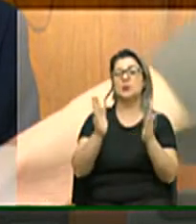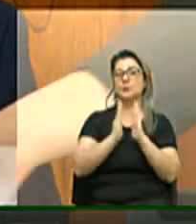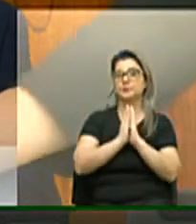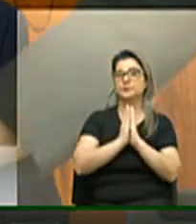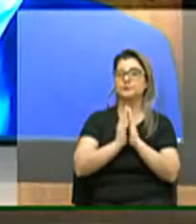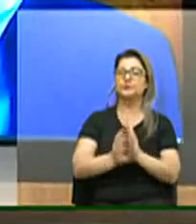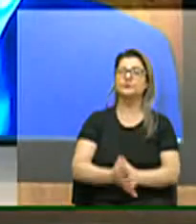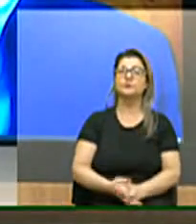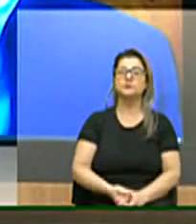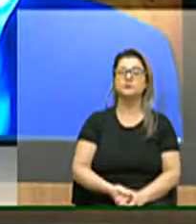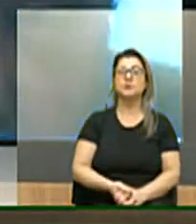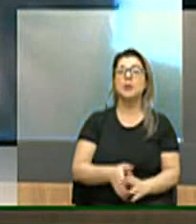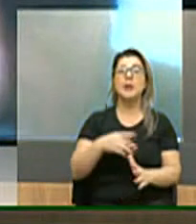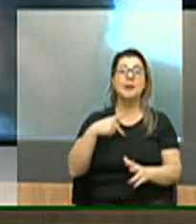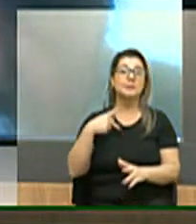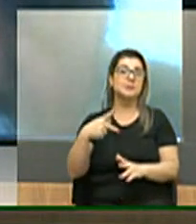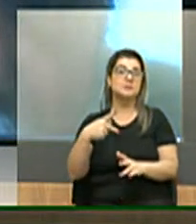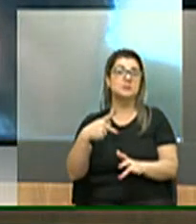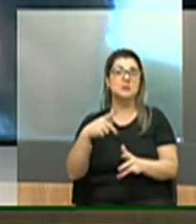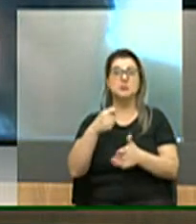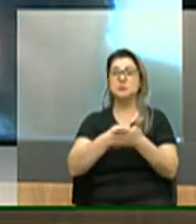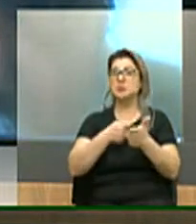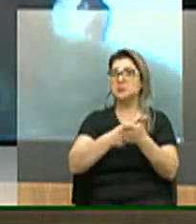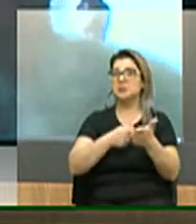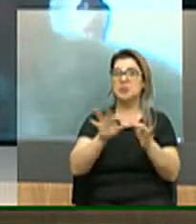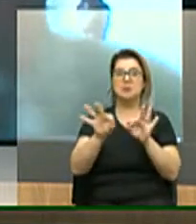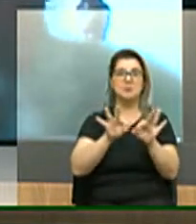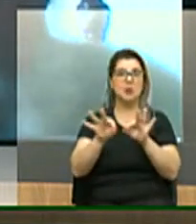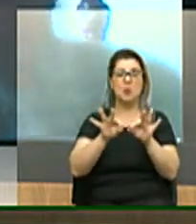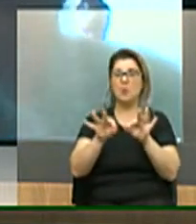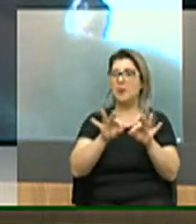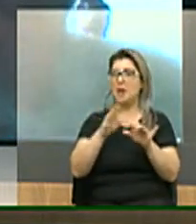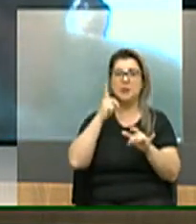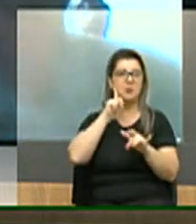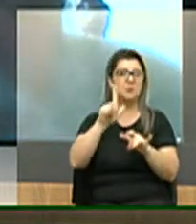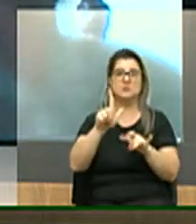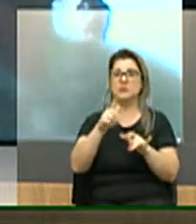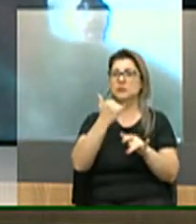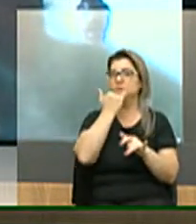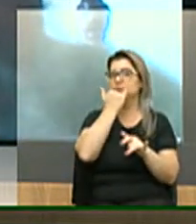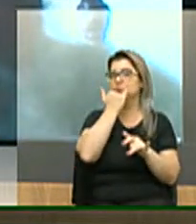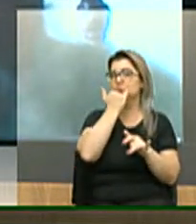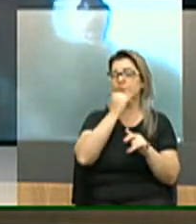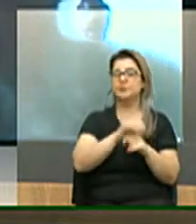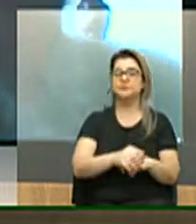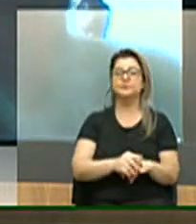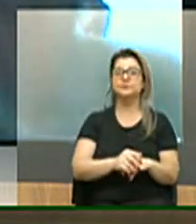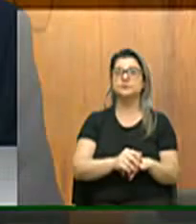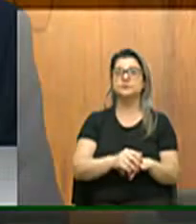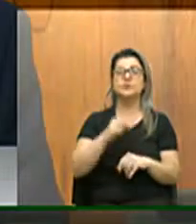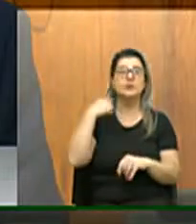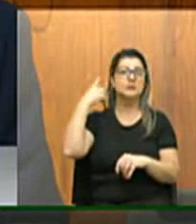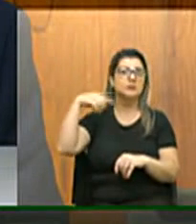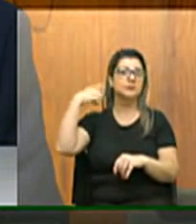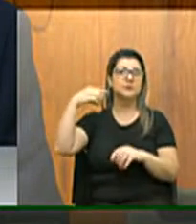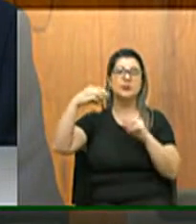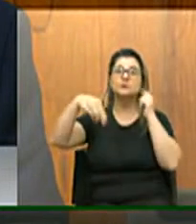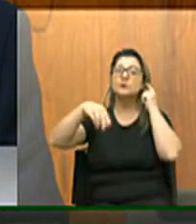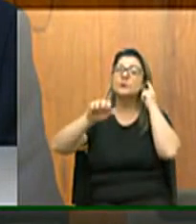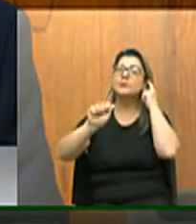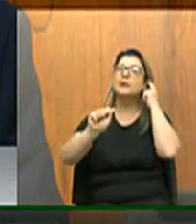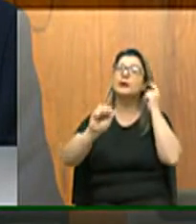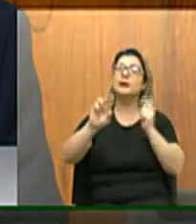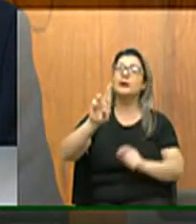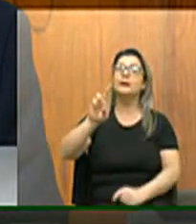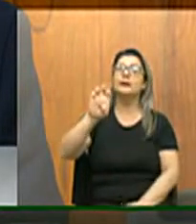tentei, presidente, eu tentei arrumar e não consegui, o senhor me perdoe. Tá, sem problema. Deputado Marenco, a palavra... Tem que sair e